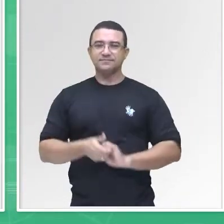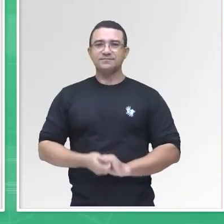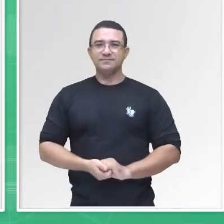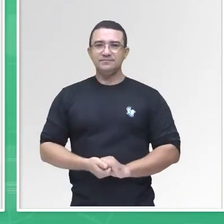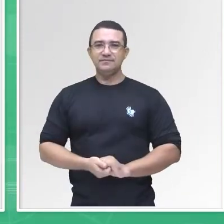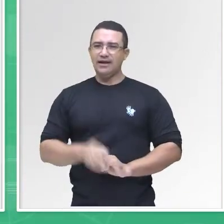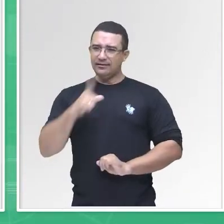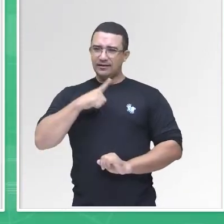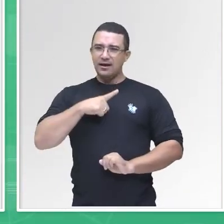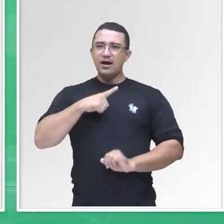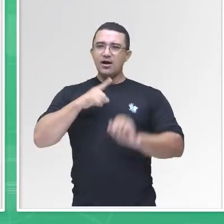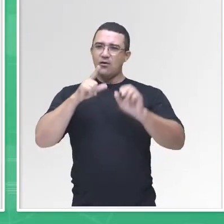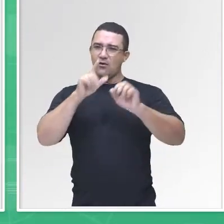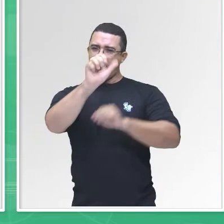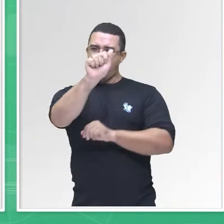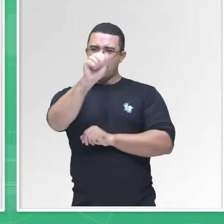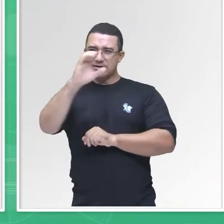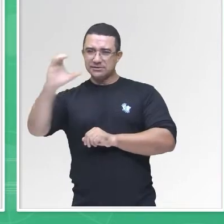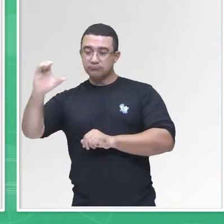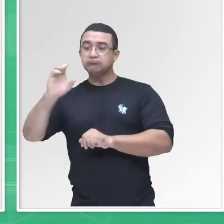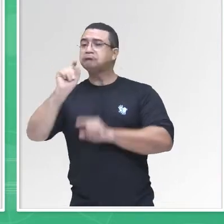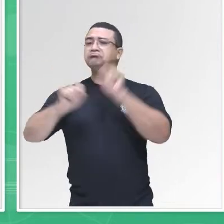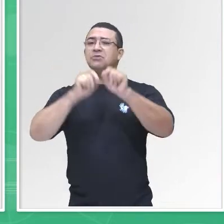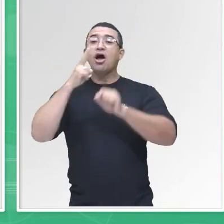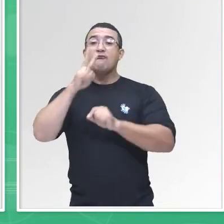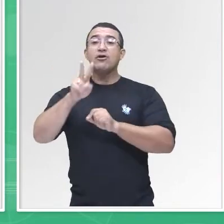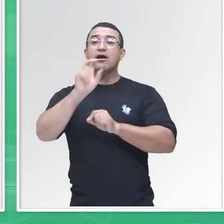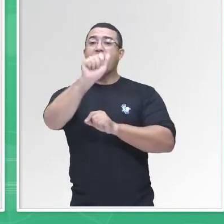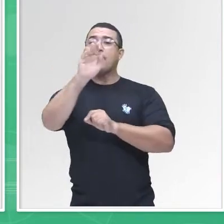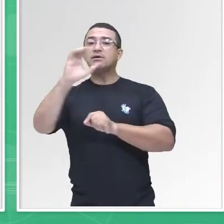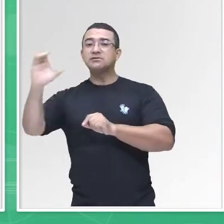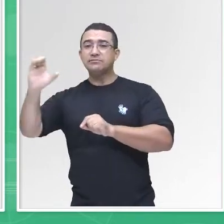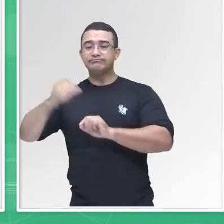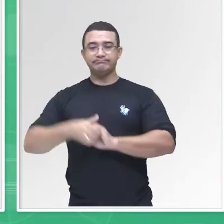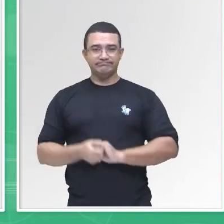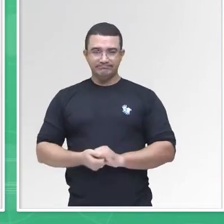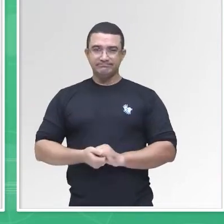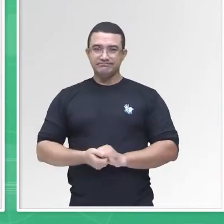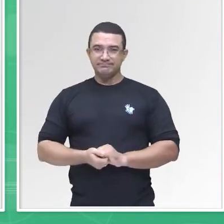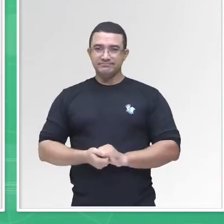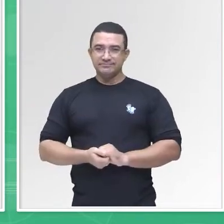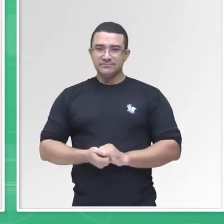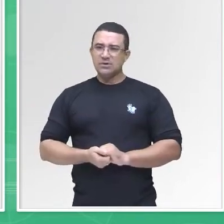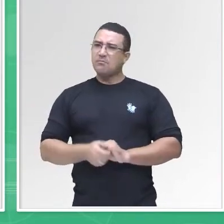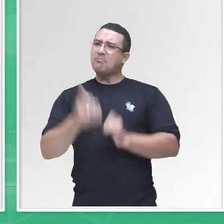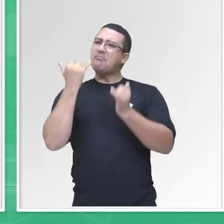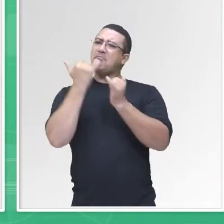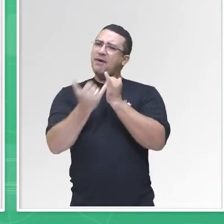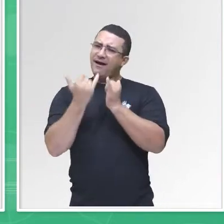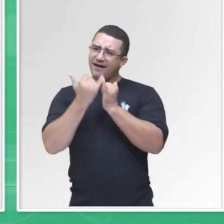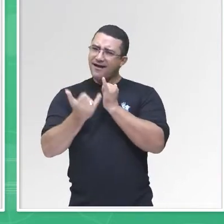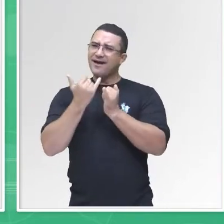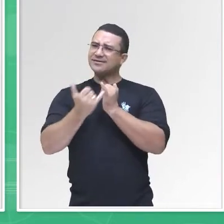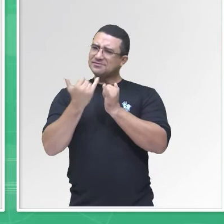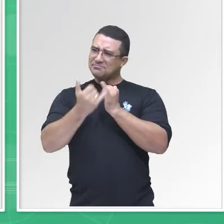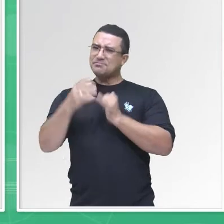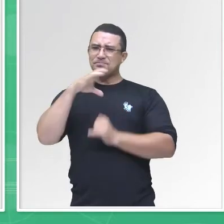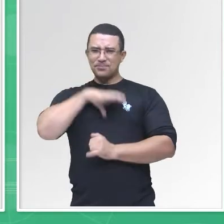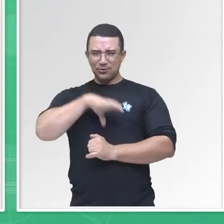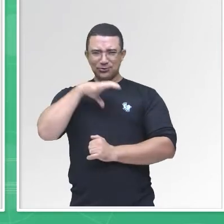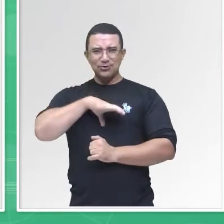temos aqui o alfabeto. De imediato, o que nós vemos? O alfabeto está enxuto aqui, parece até com a língua